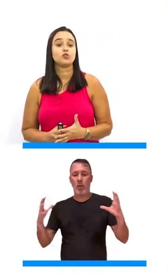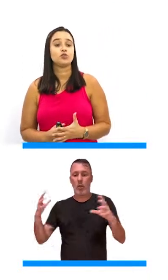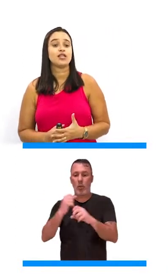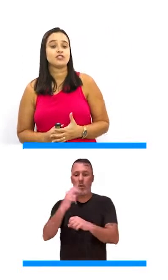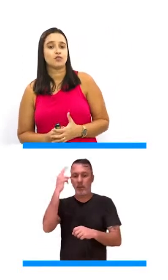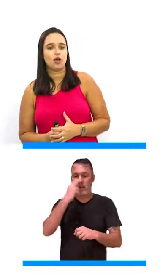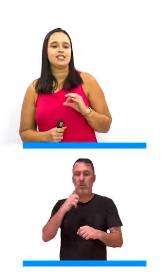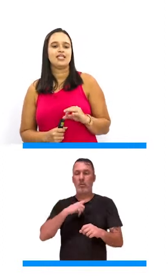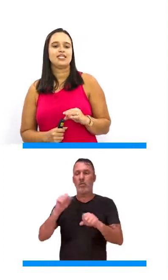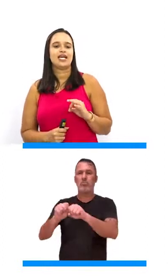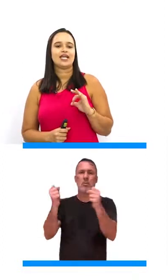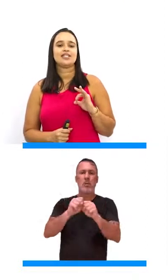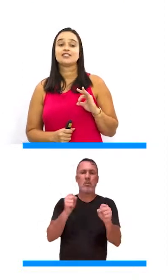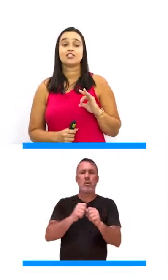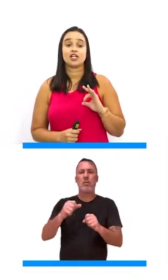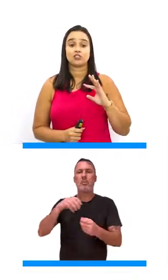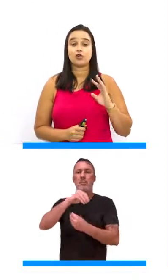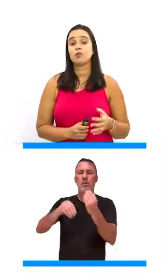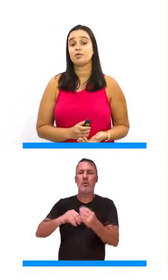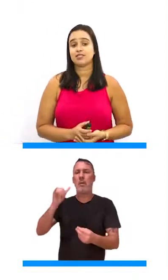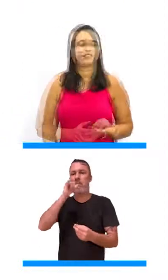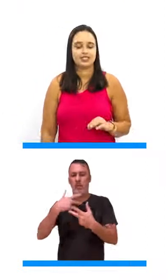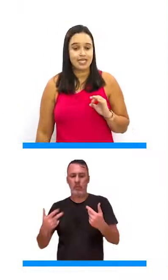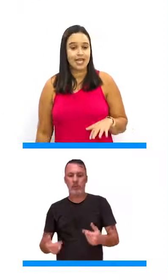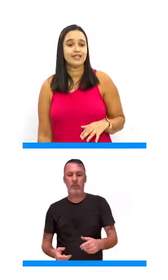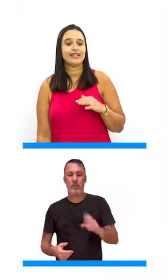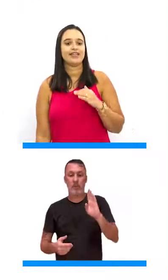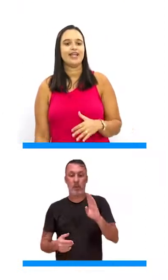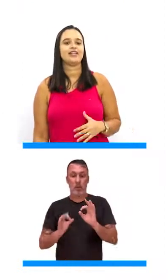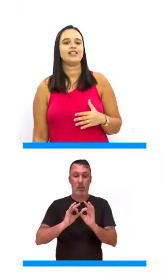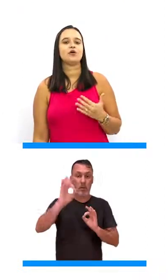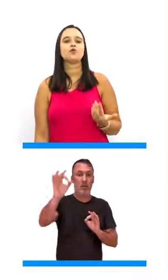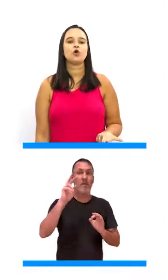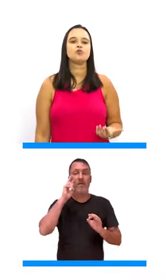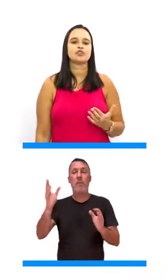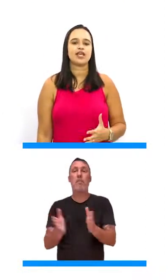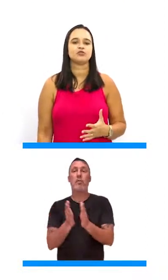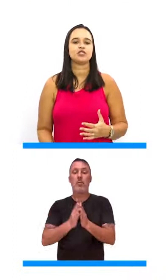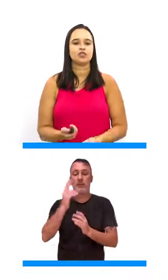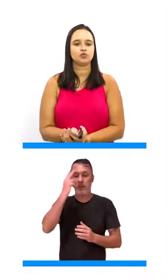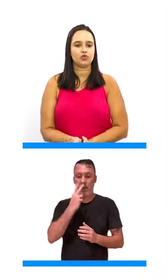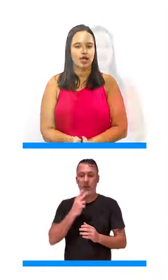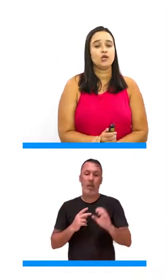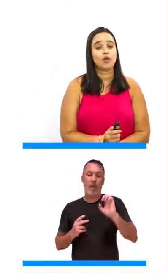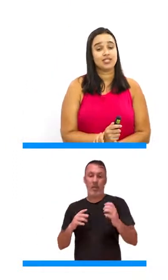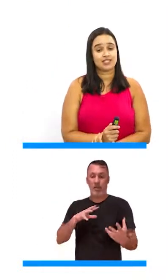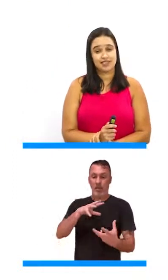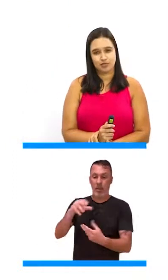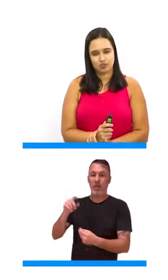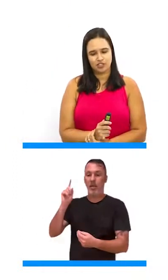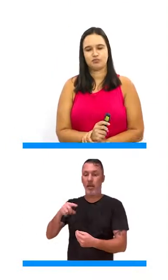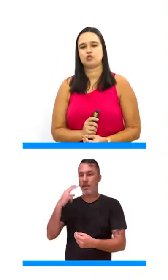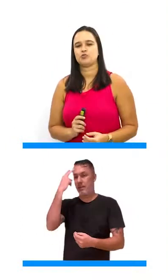na turbulência do alto. D. Naquele instante era só um pobre cego. E E. Da terra que é um globo cego girando no caos. Qual